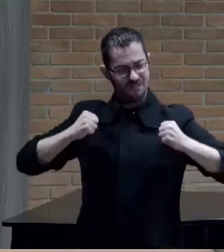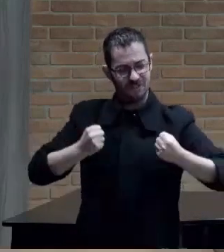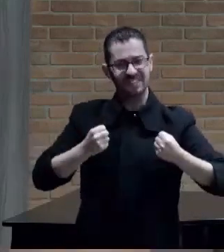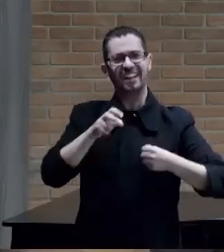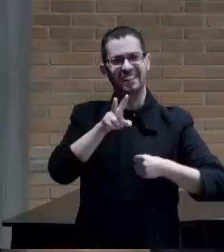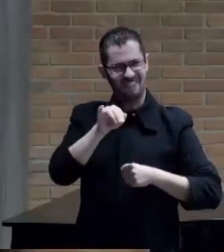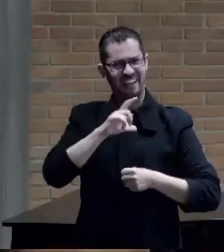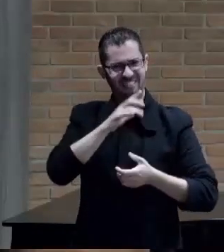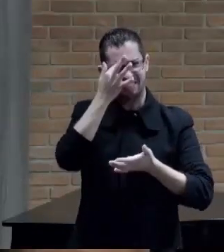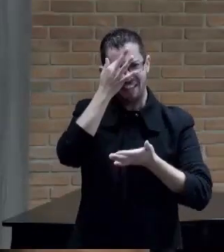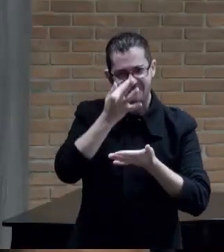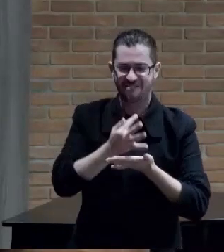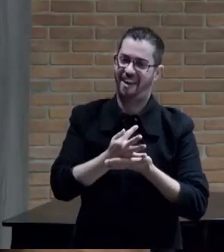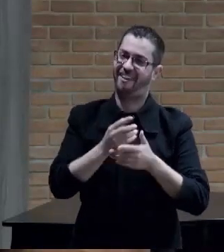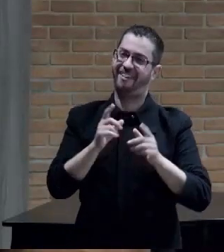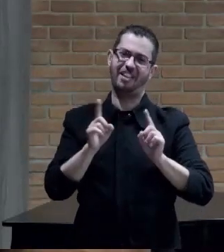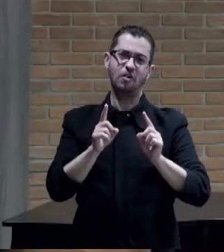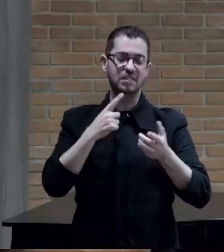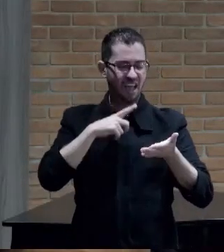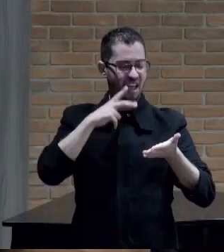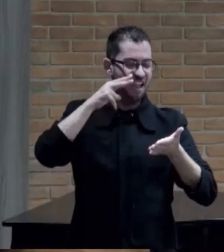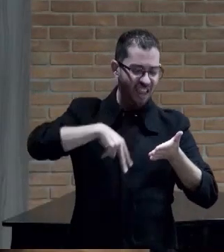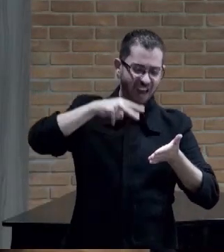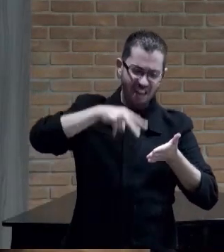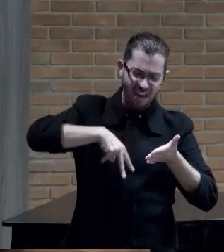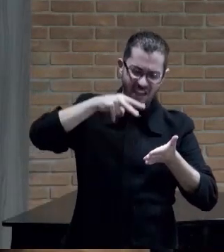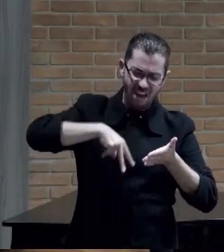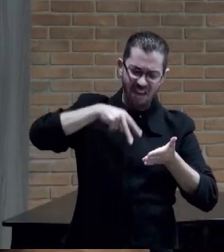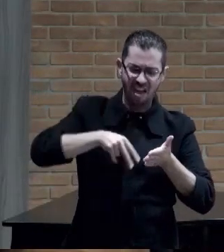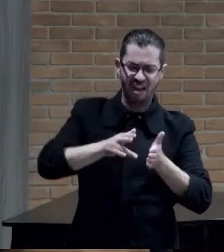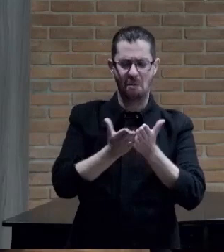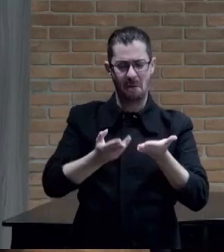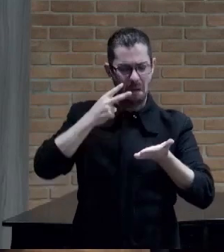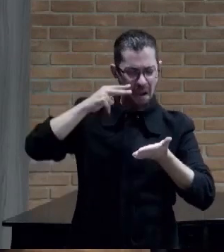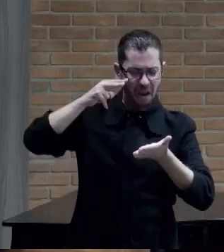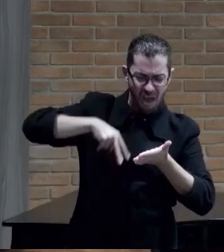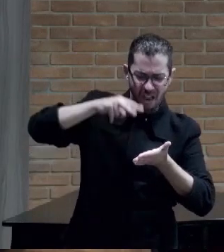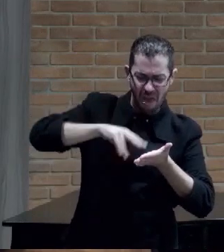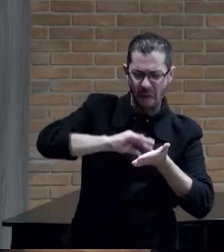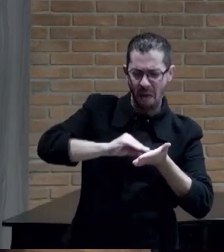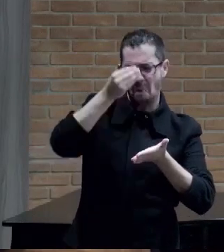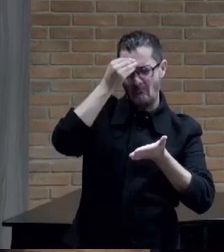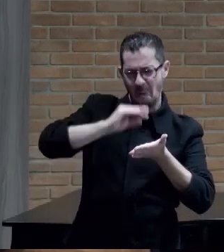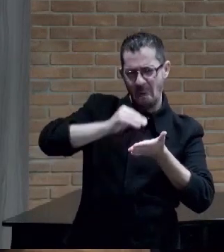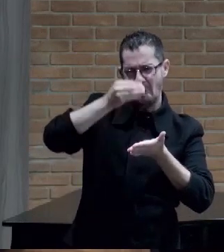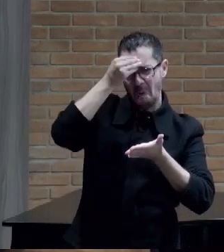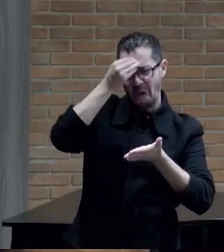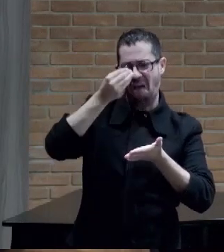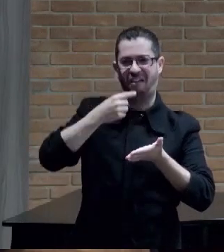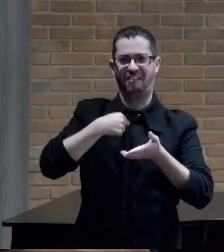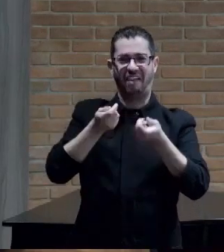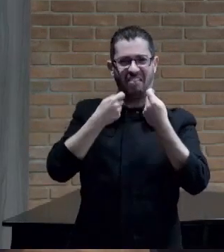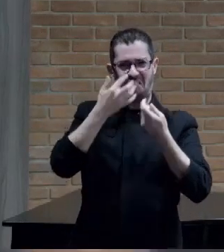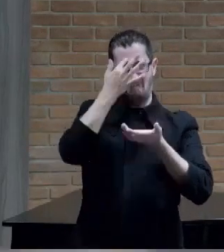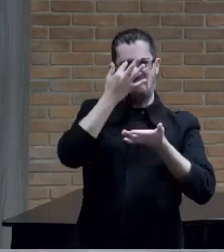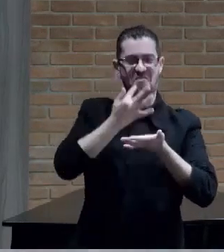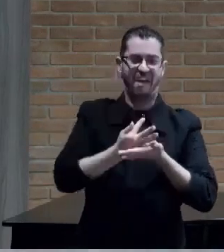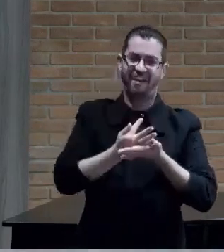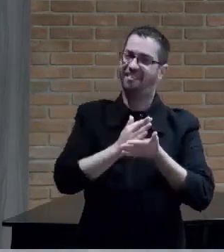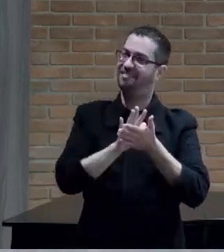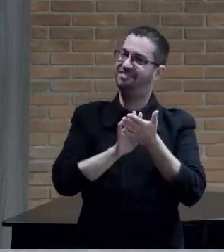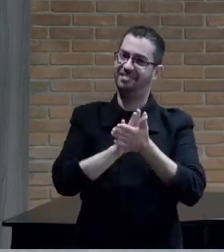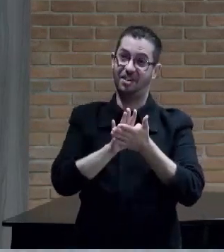uma pessoa que leu muito a Bíblia, porque você é uma pessoa de oração. Essa fé não é